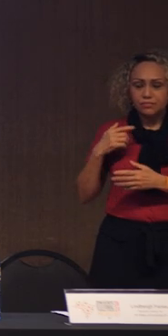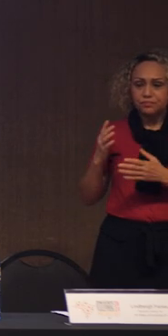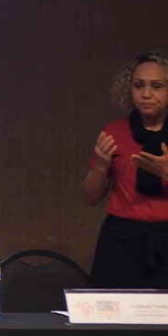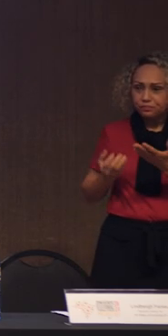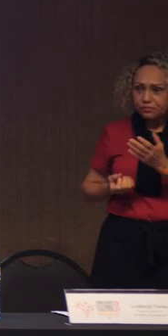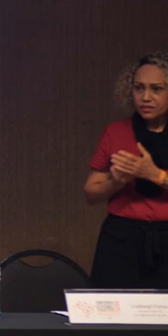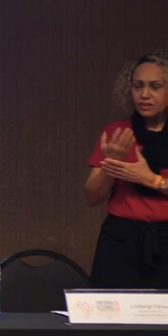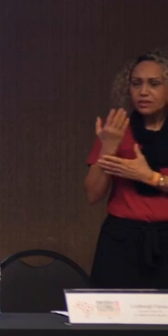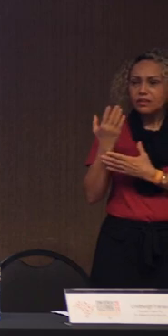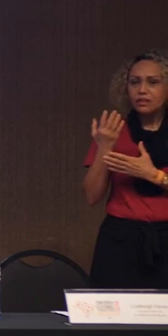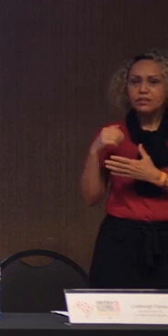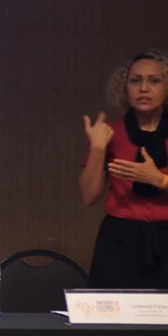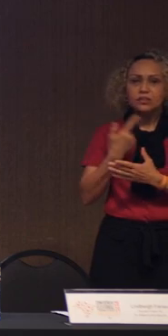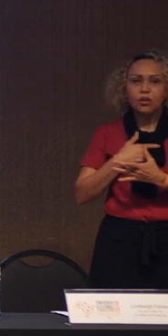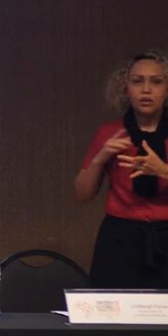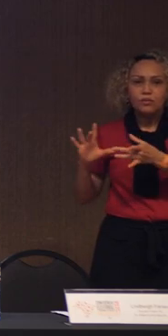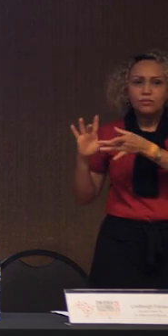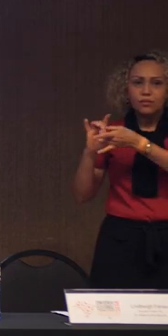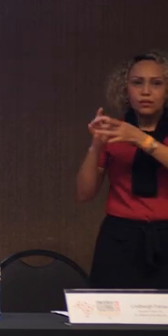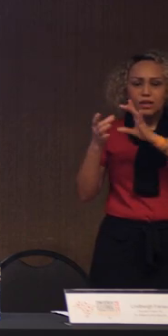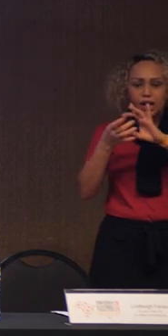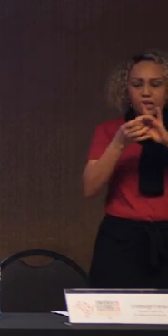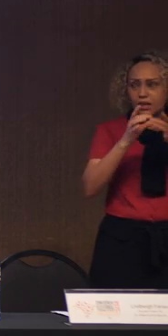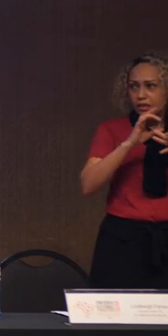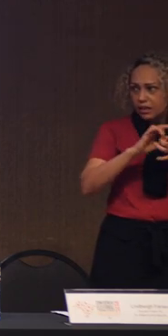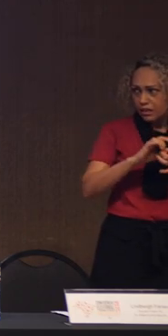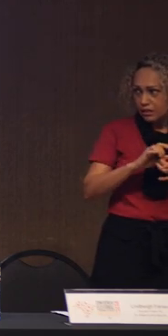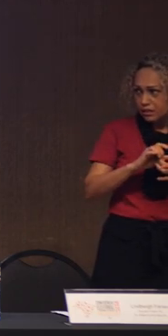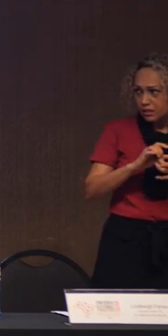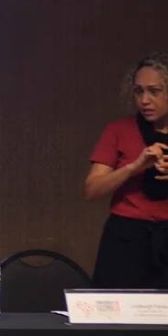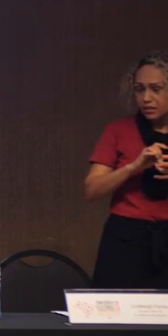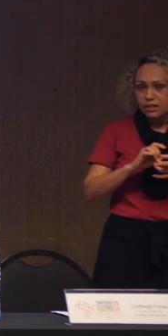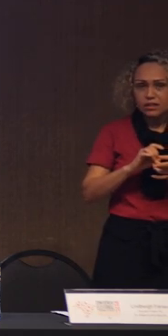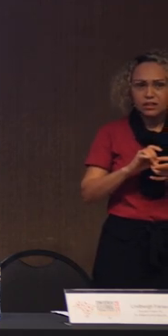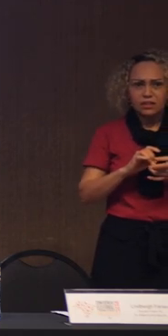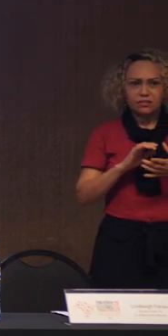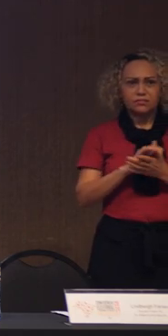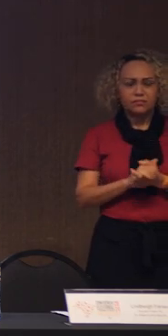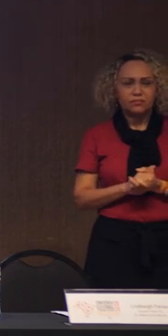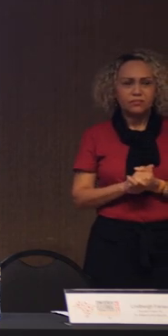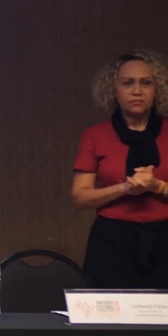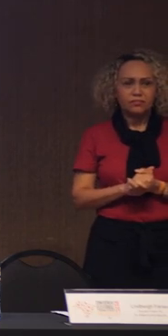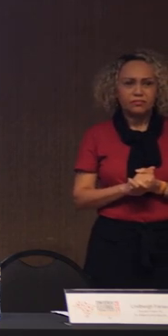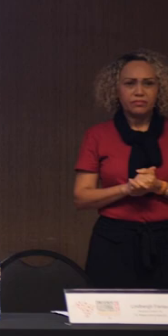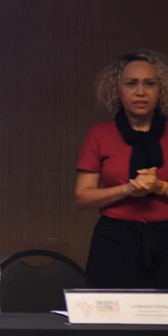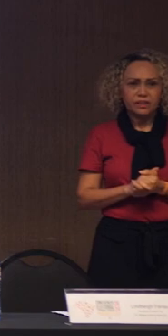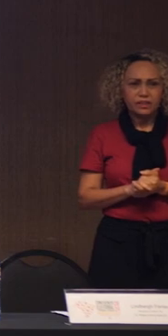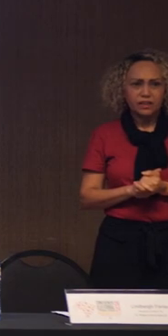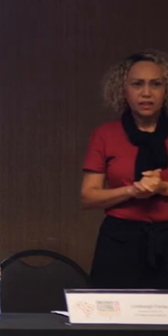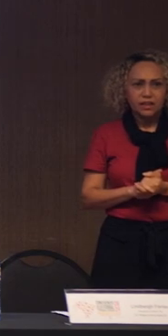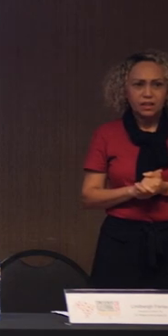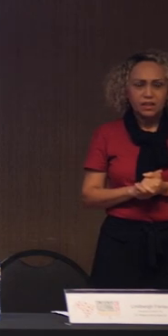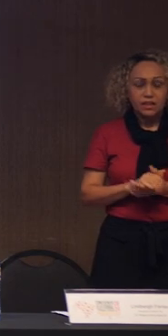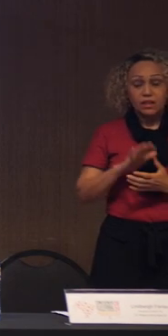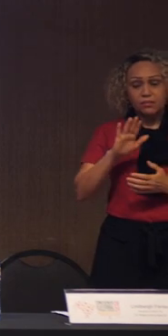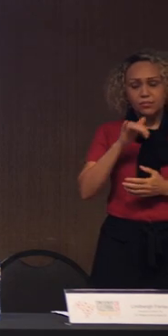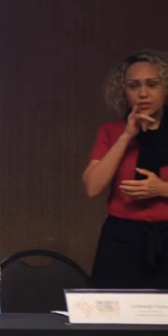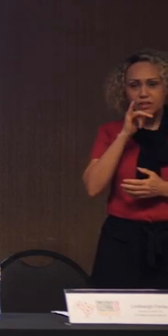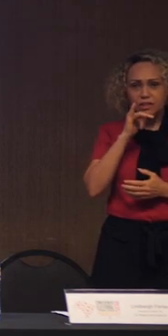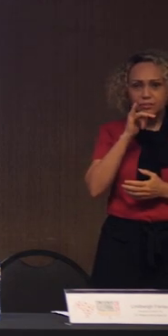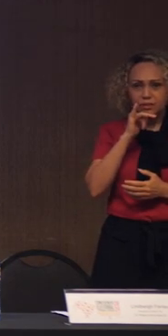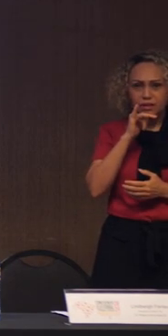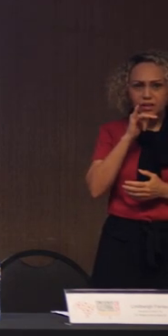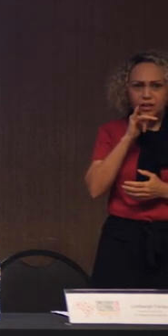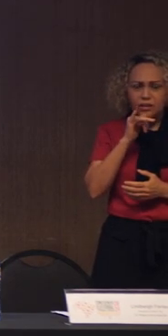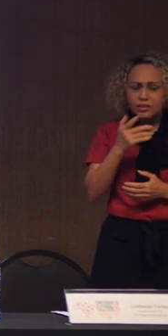pedaços do governo para os nossos aliados. Mas se a gente entrega 10 para os aliados, 20 tem que ser nosso. Nós